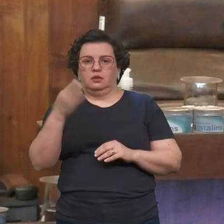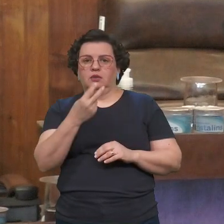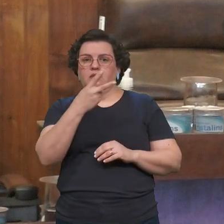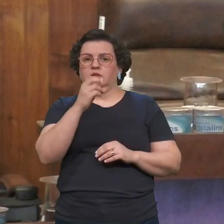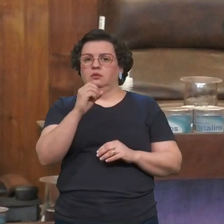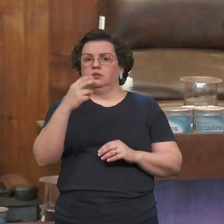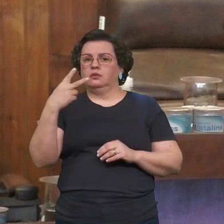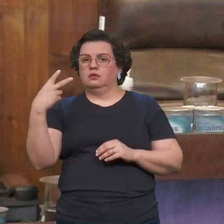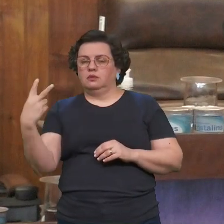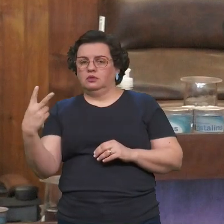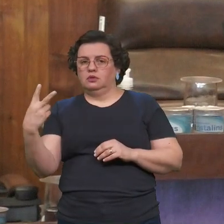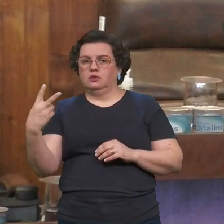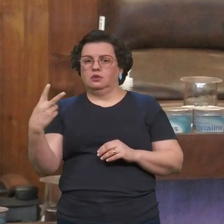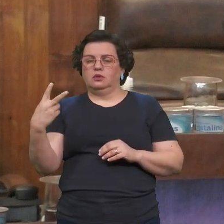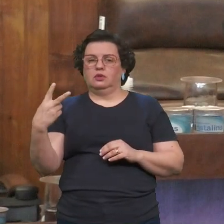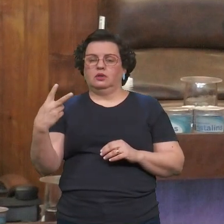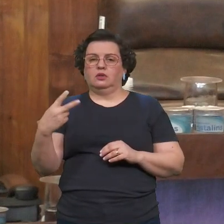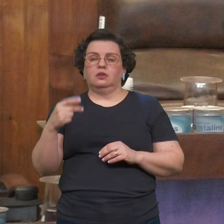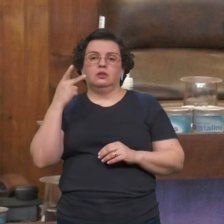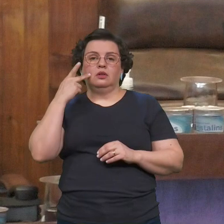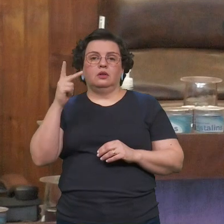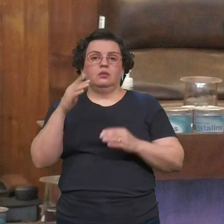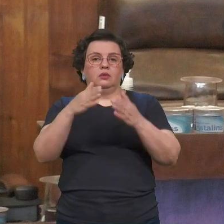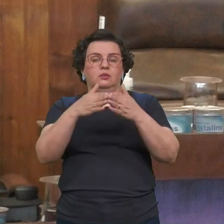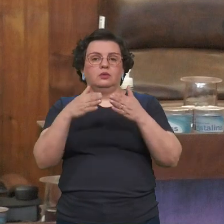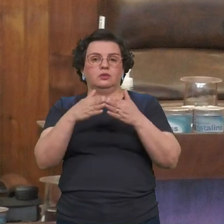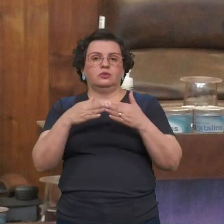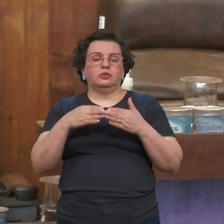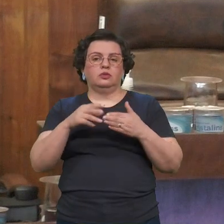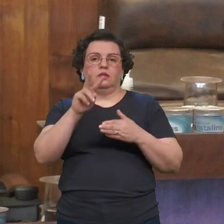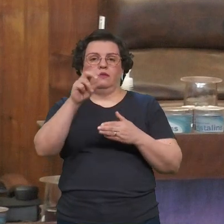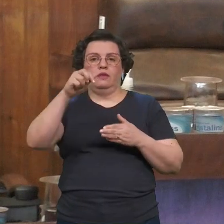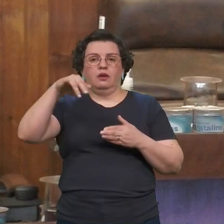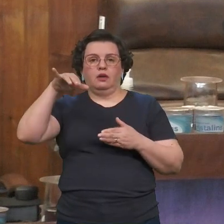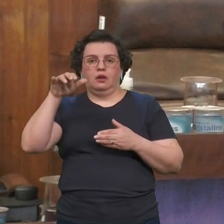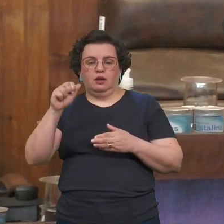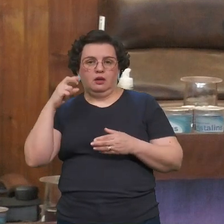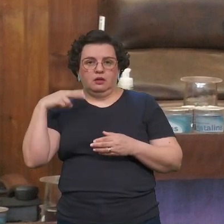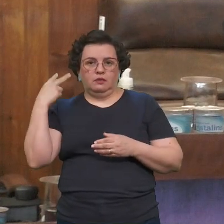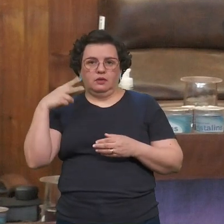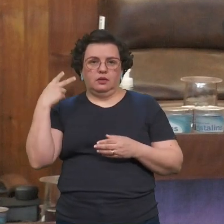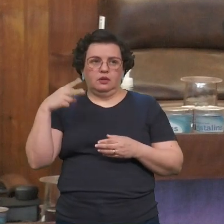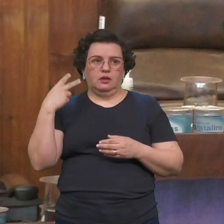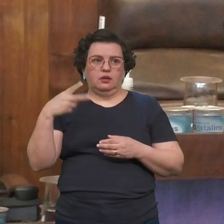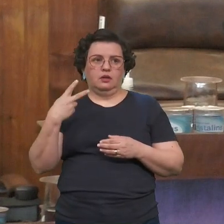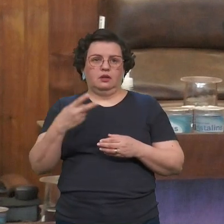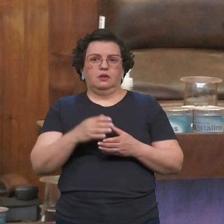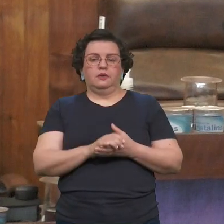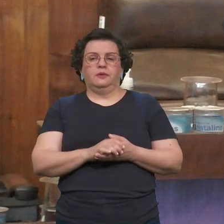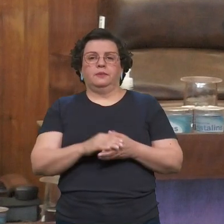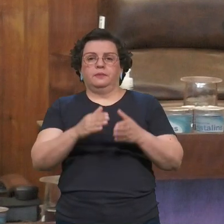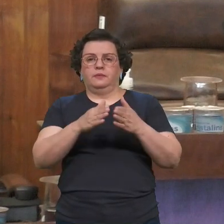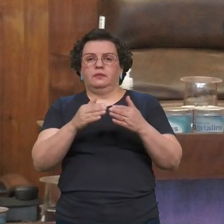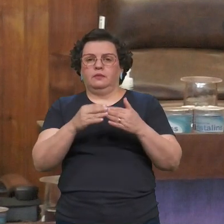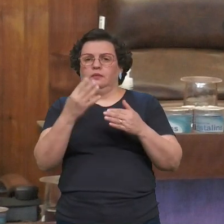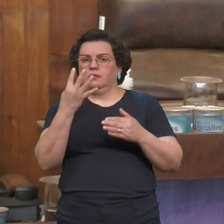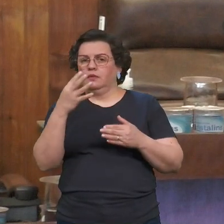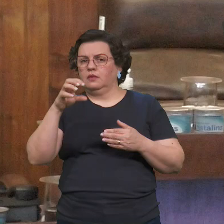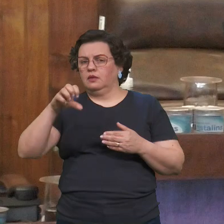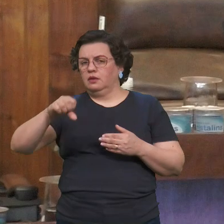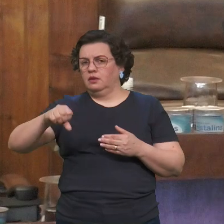atendendo solicitação da vereadora Vânia Ramos, através do requerimento de número 49 de 2022, aprovado